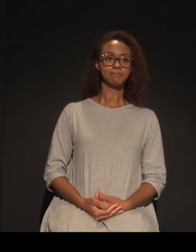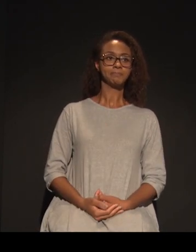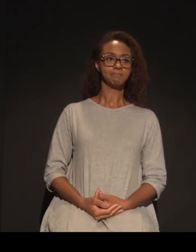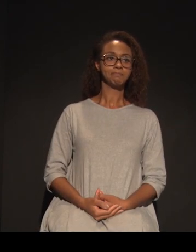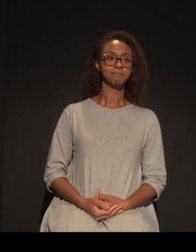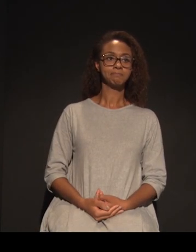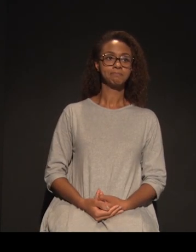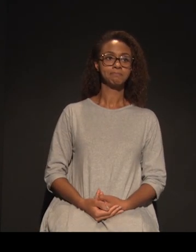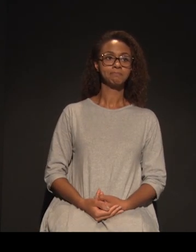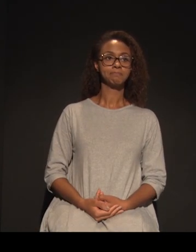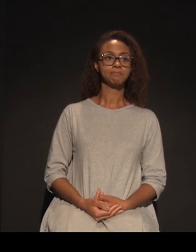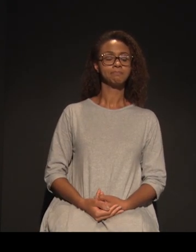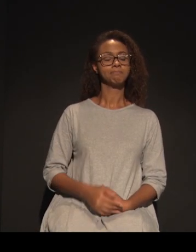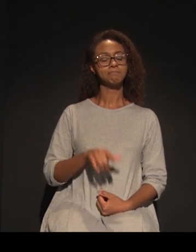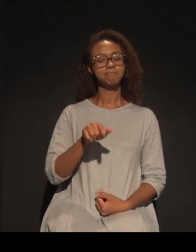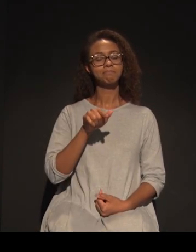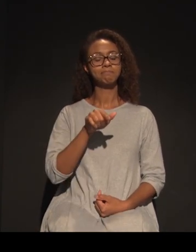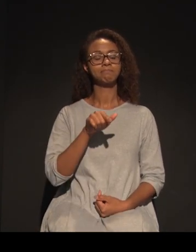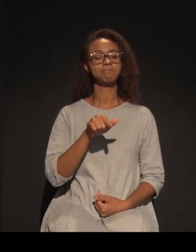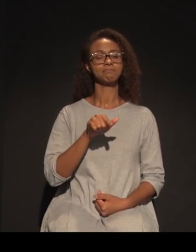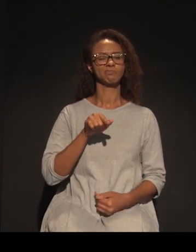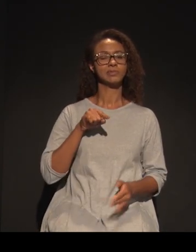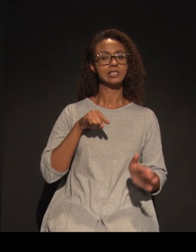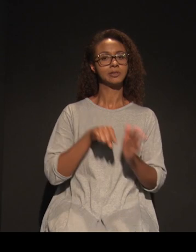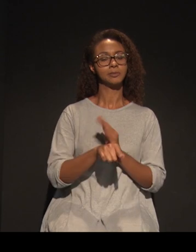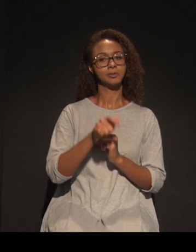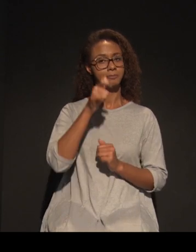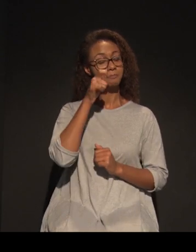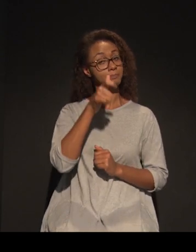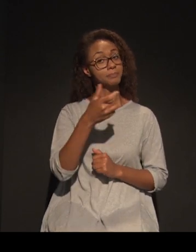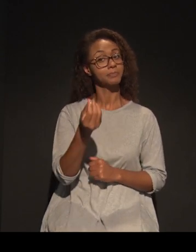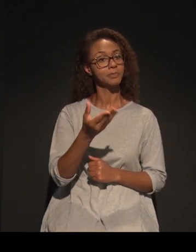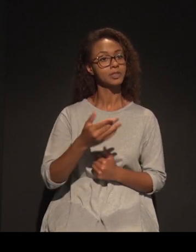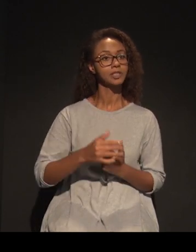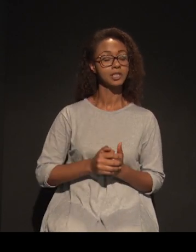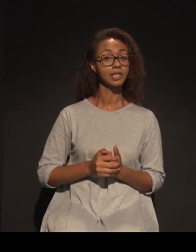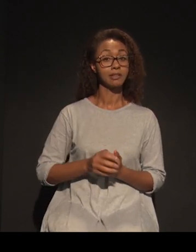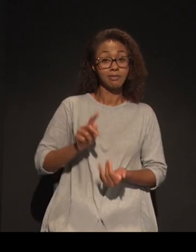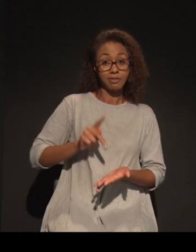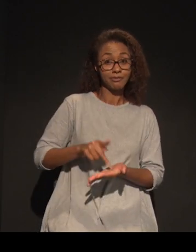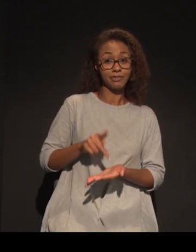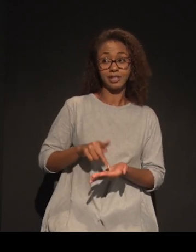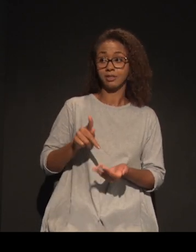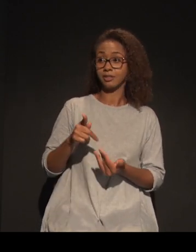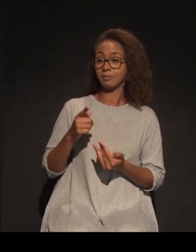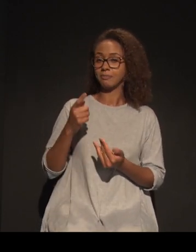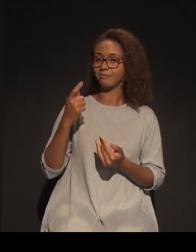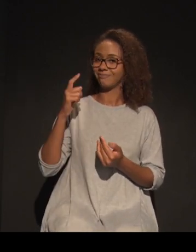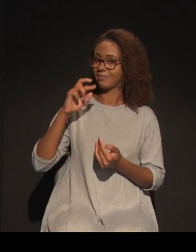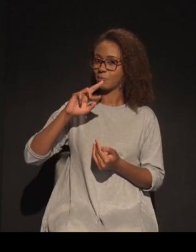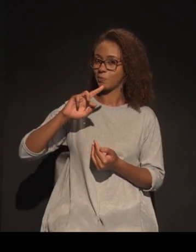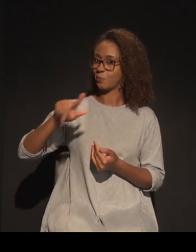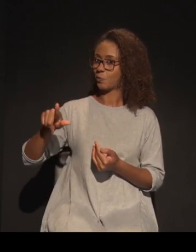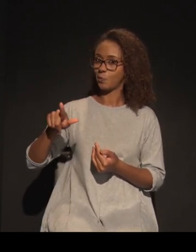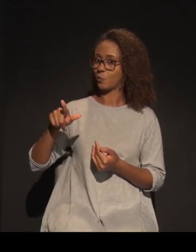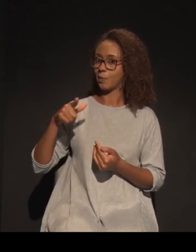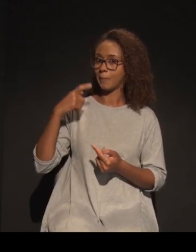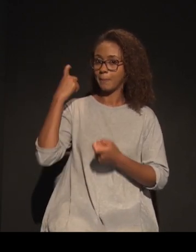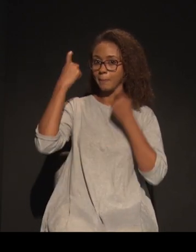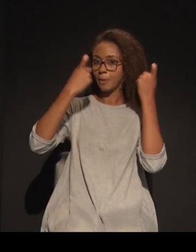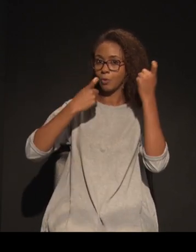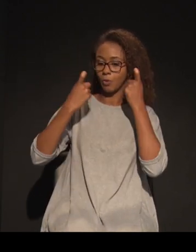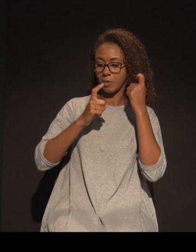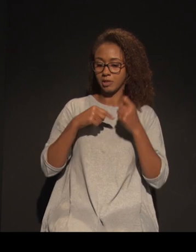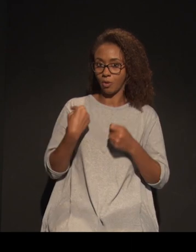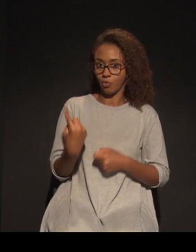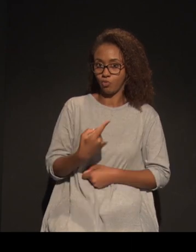a pergunta interessante também porque não tem sido na verdade uma preocupação dos povos indígenas